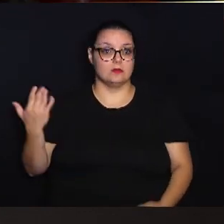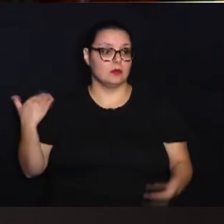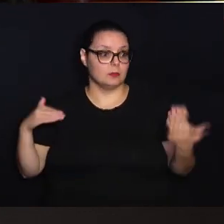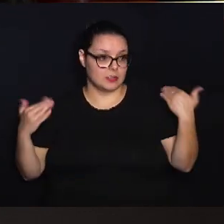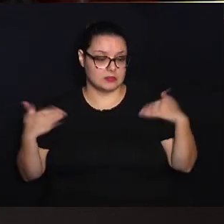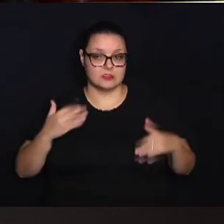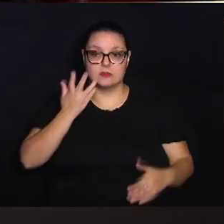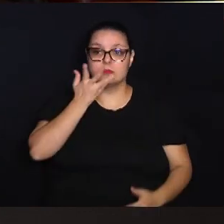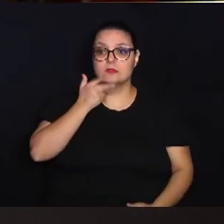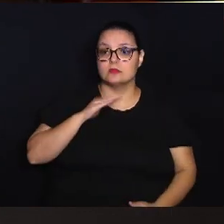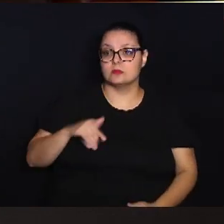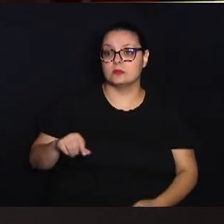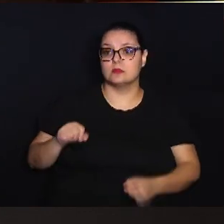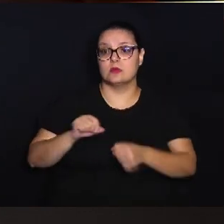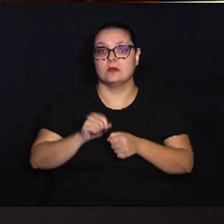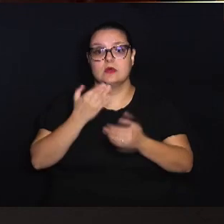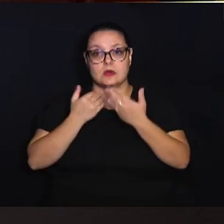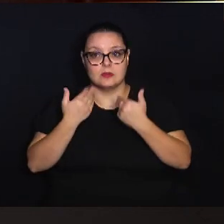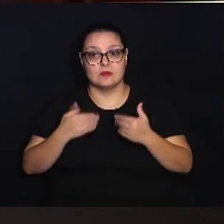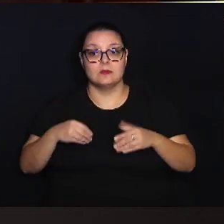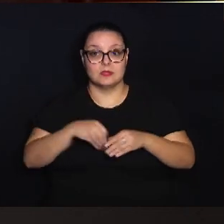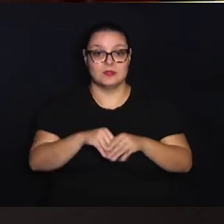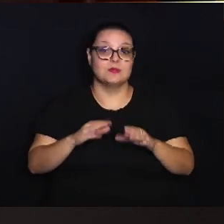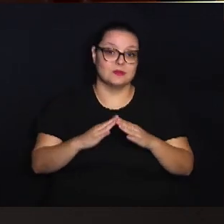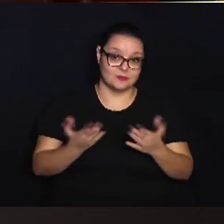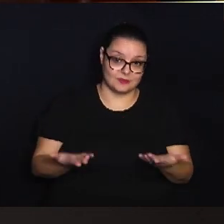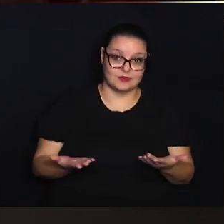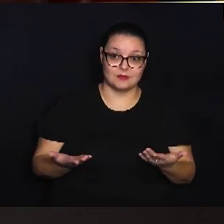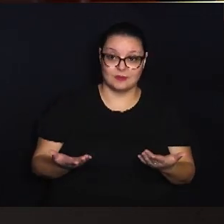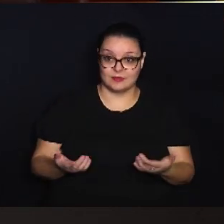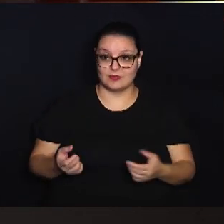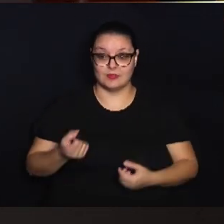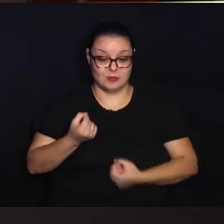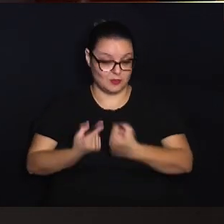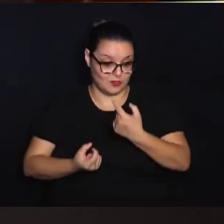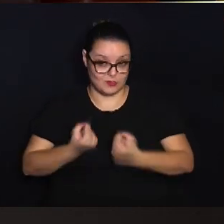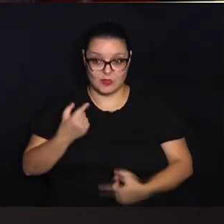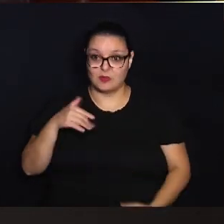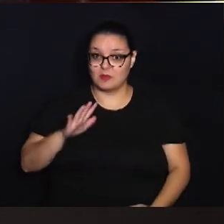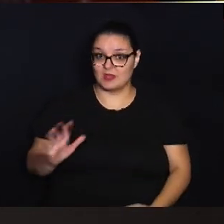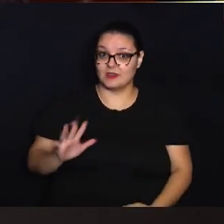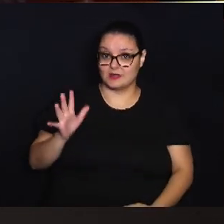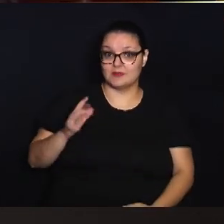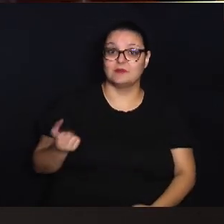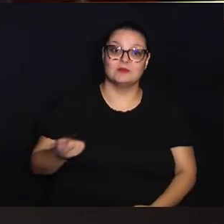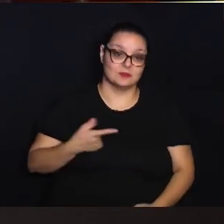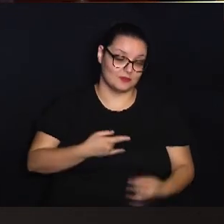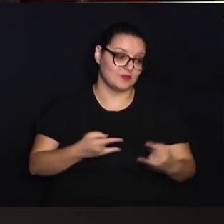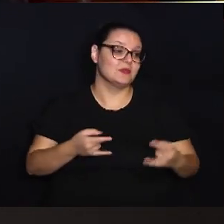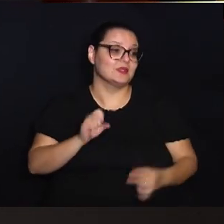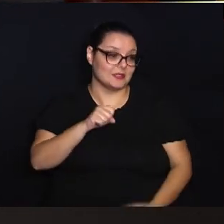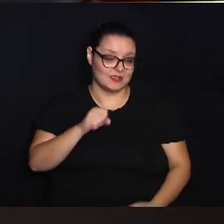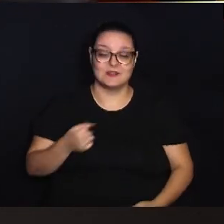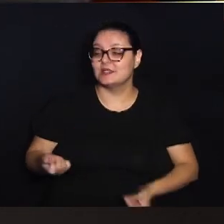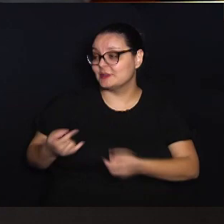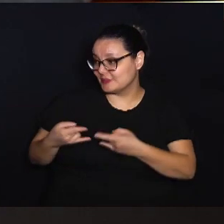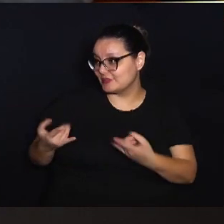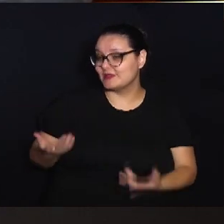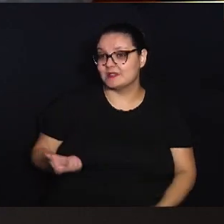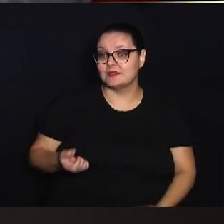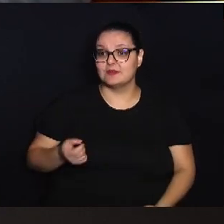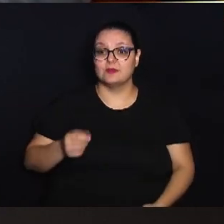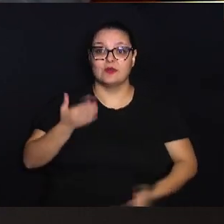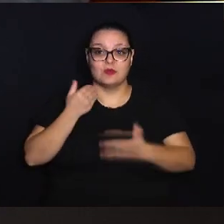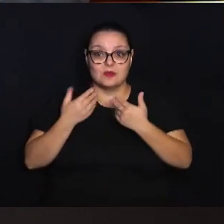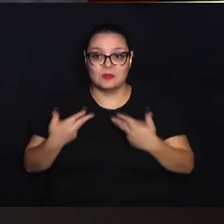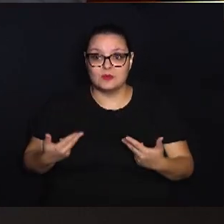vai sair com as crianças, faz uma refeição em casa, porque hoje a pipoca está mais cara do que o ingresso. Então